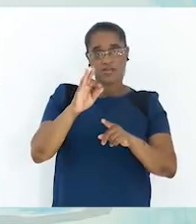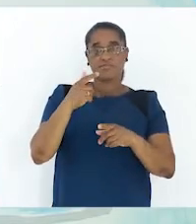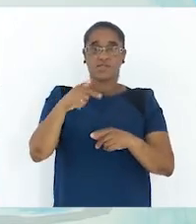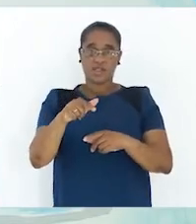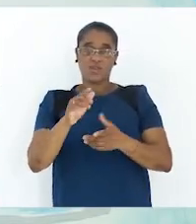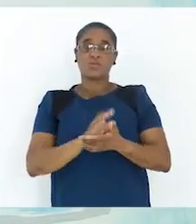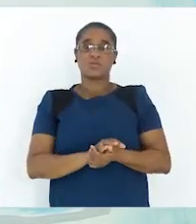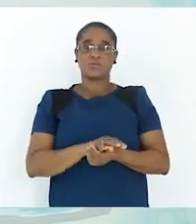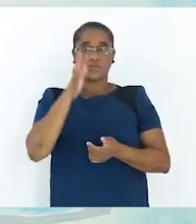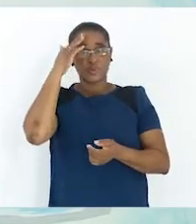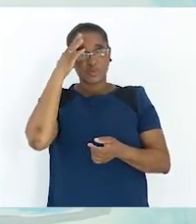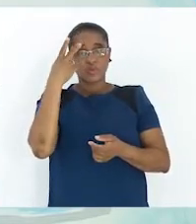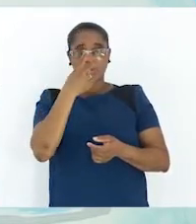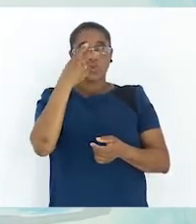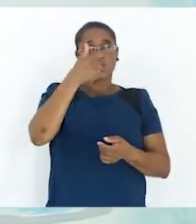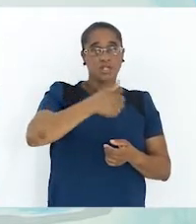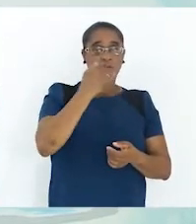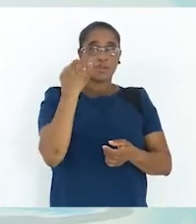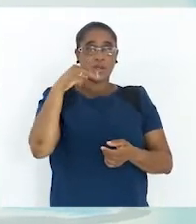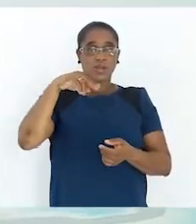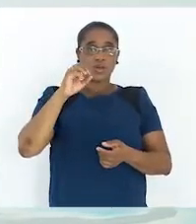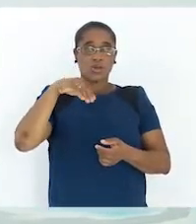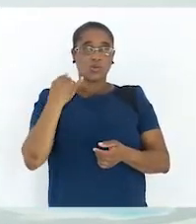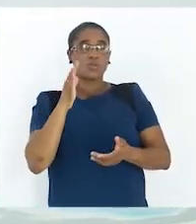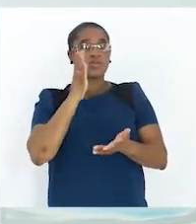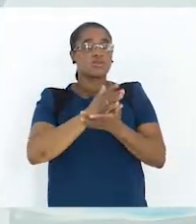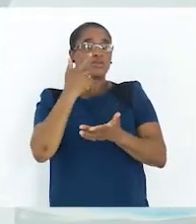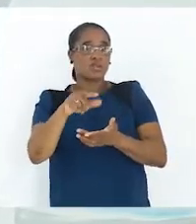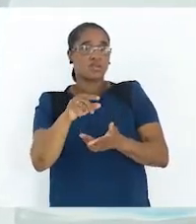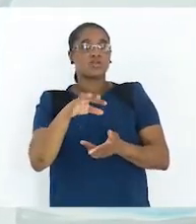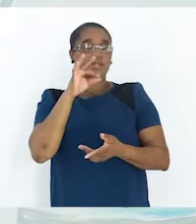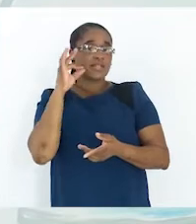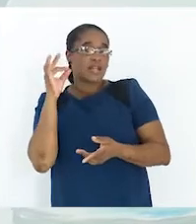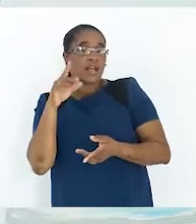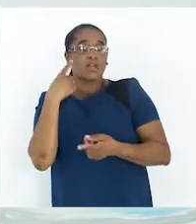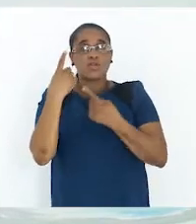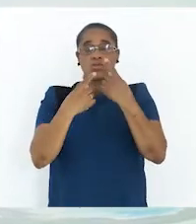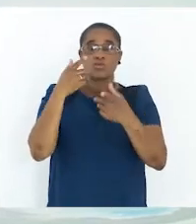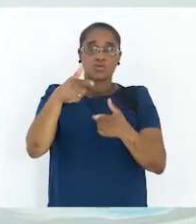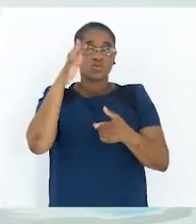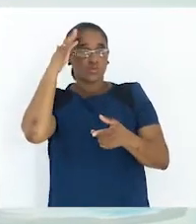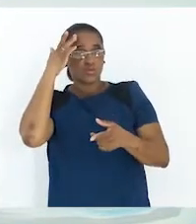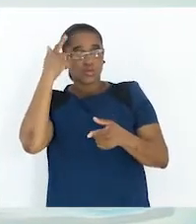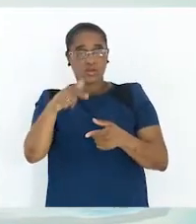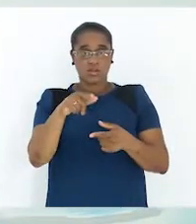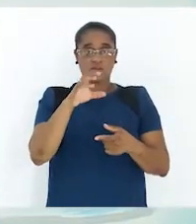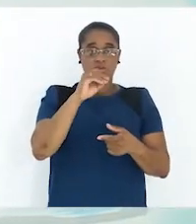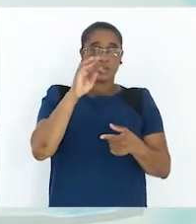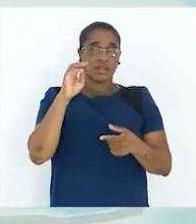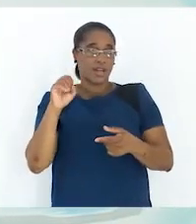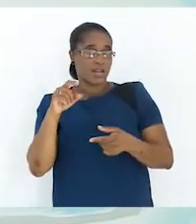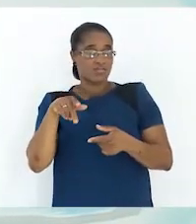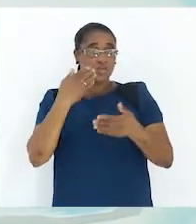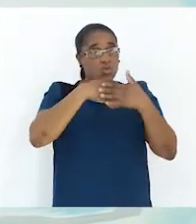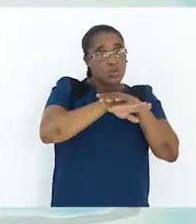o produto de dois binómios que só diferem no sinal de um dos termos. Temos um caso notável aqui escondido, que é